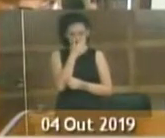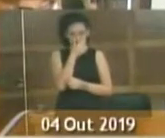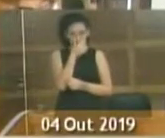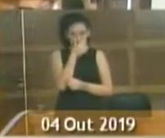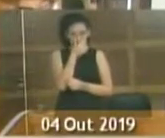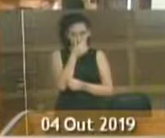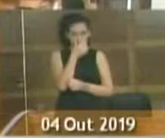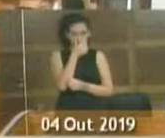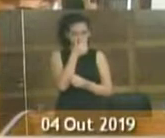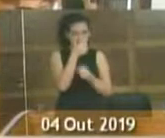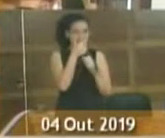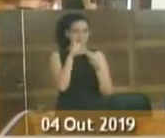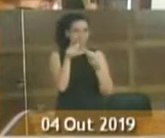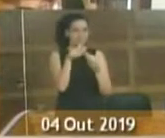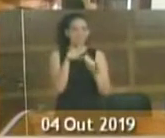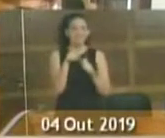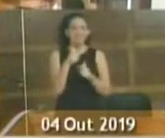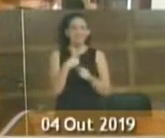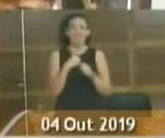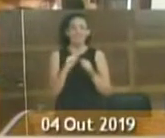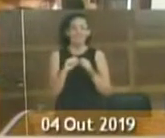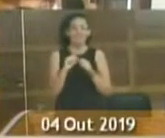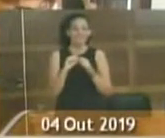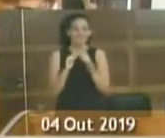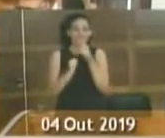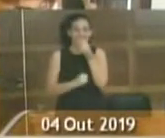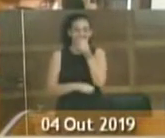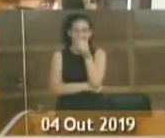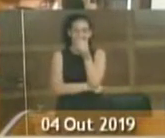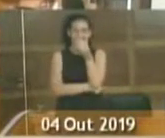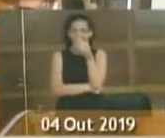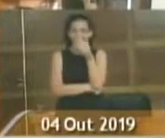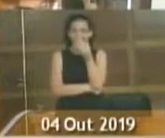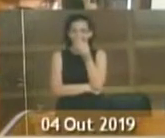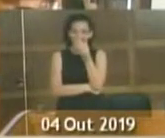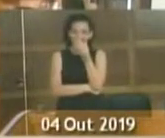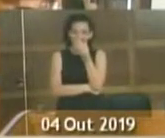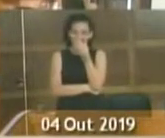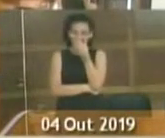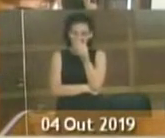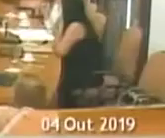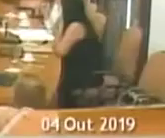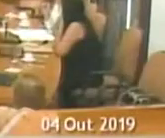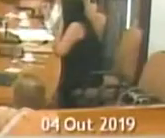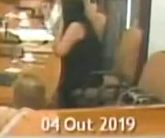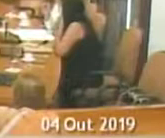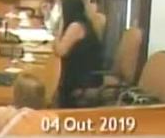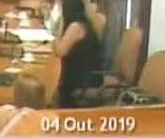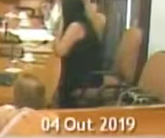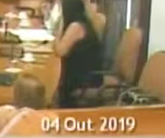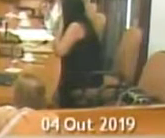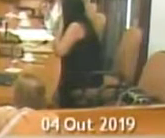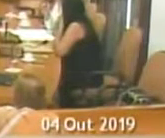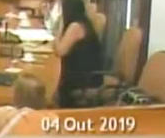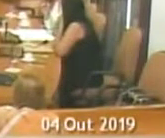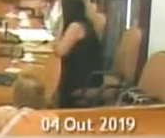eu fiz aconteceu 4 anos atrás, que nasceu de um trabalho de fotografia